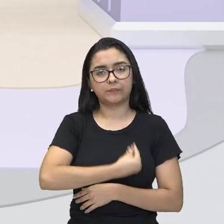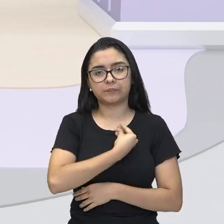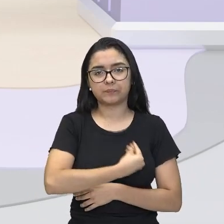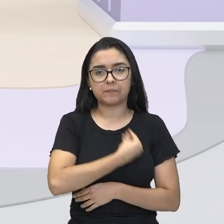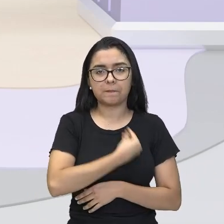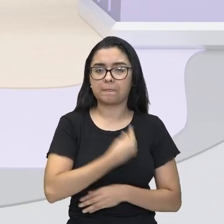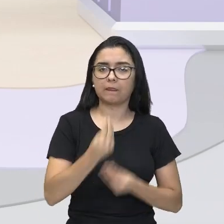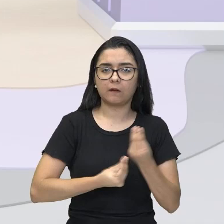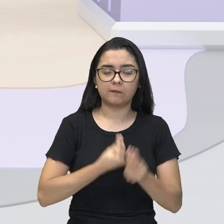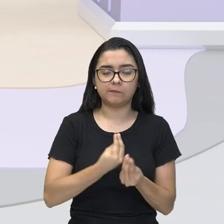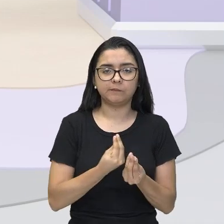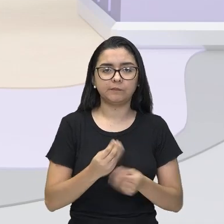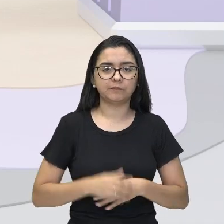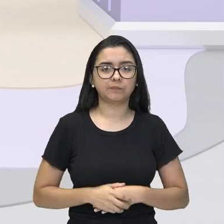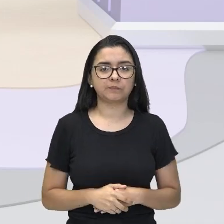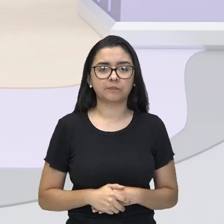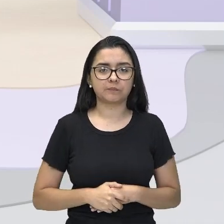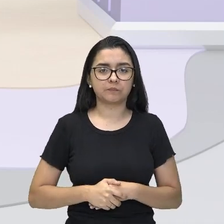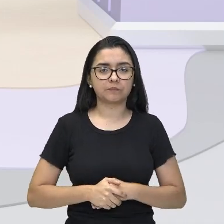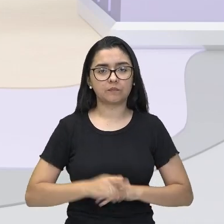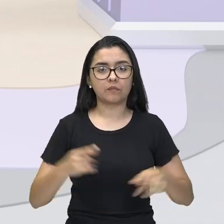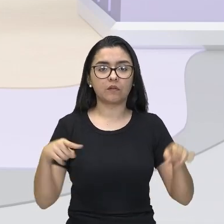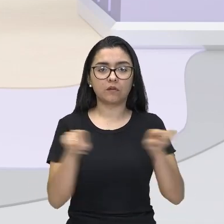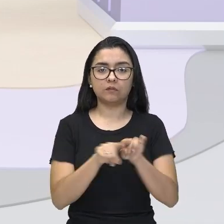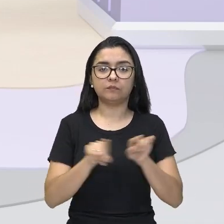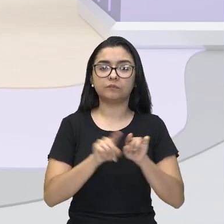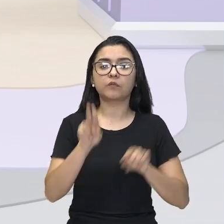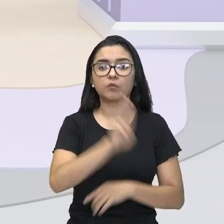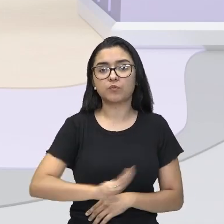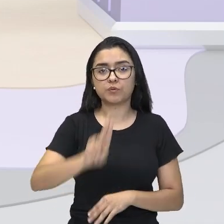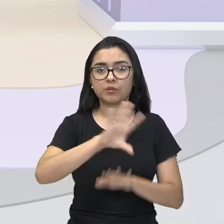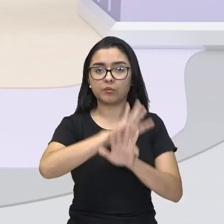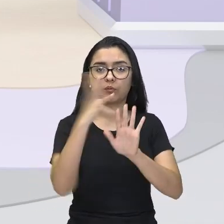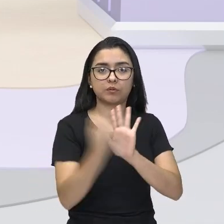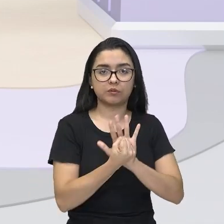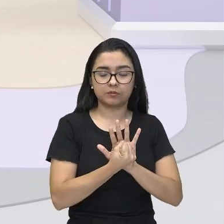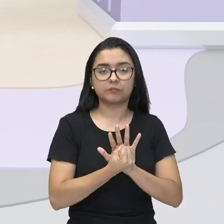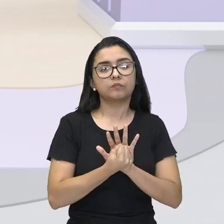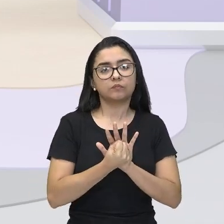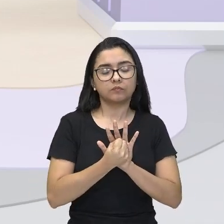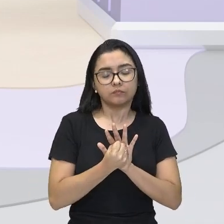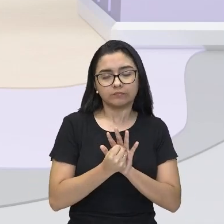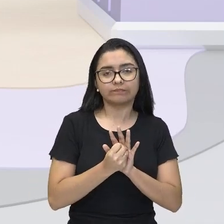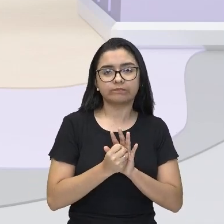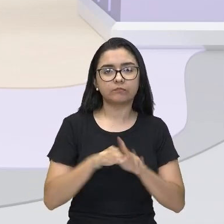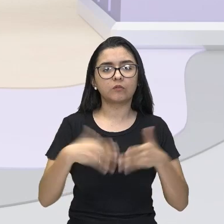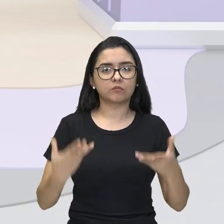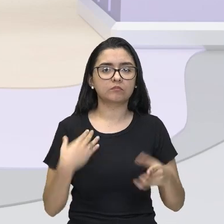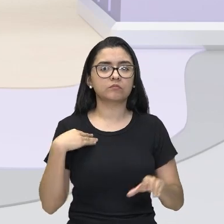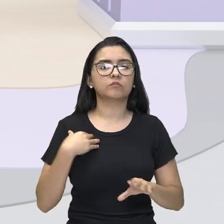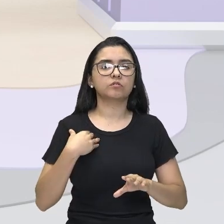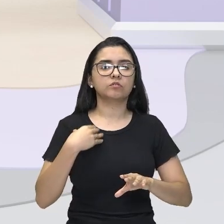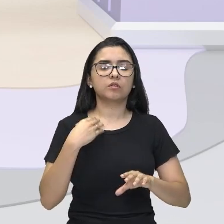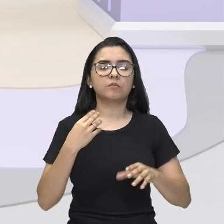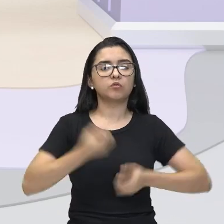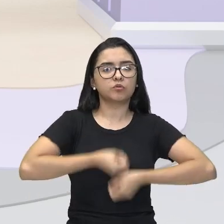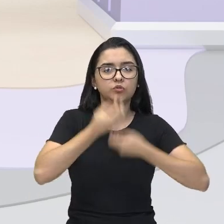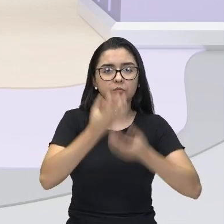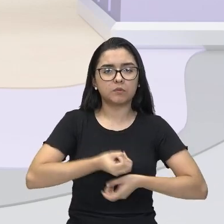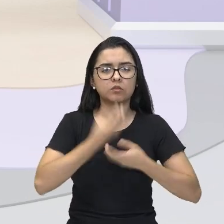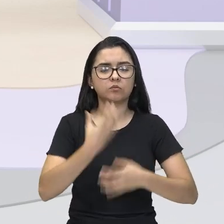vivemos o tempo todo utilizando os símbolos, por meio dos símbolos, para expressar